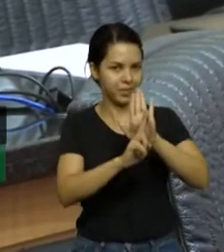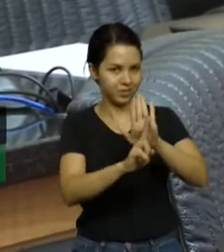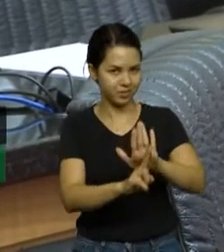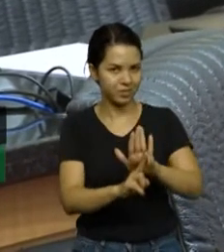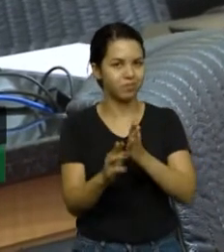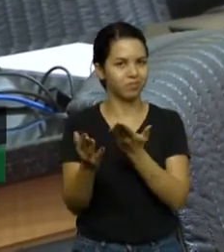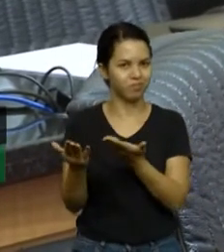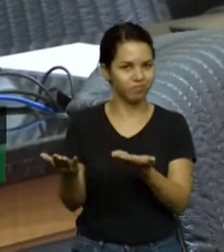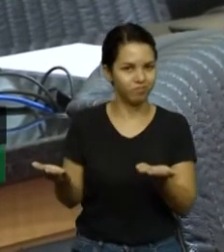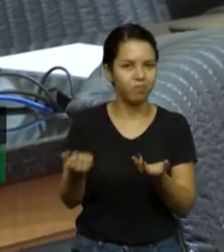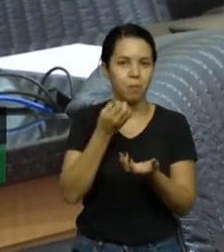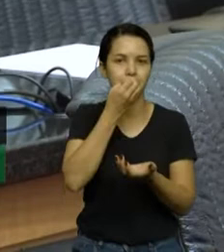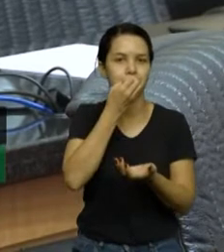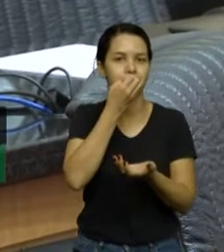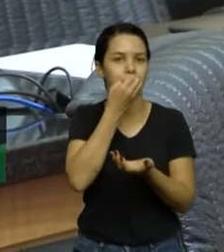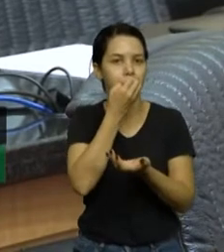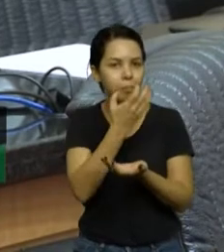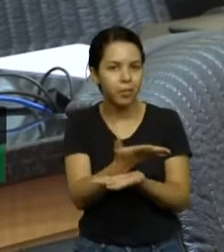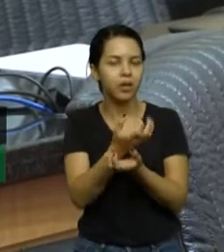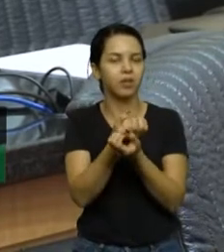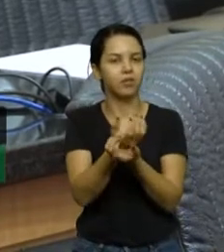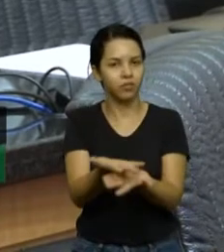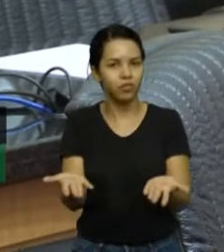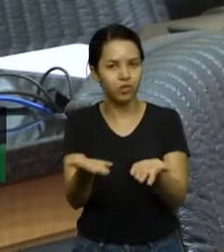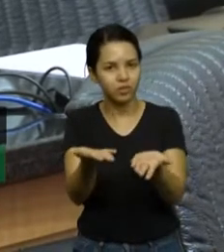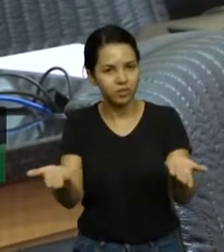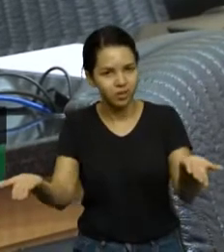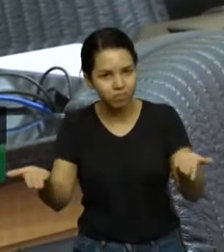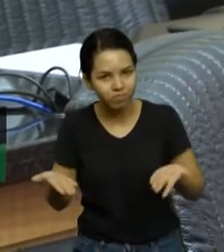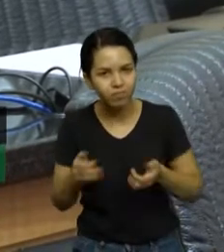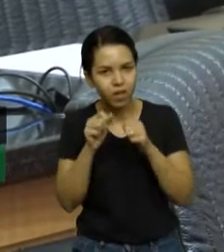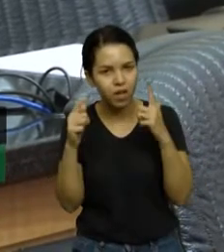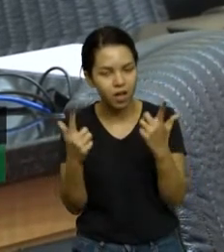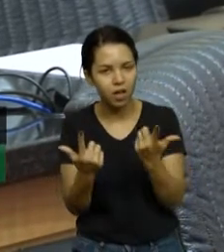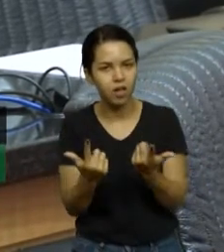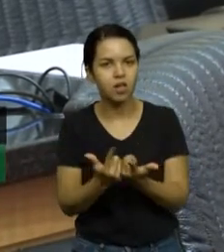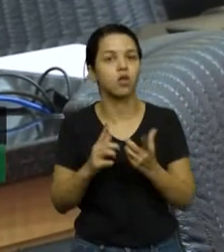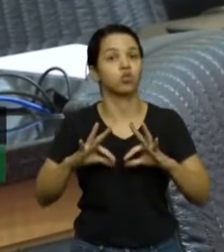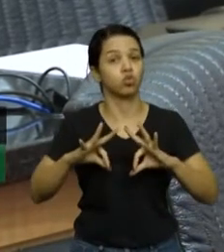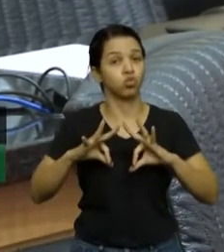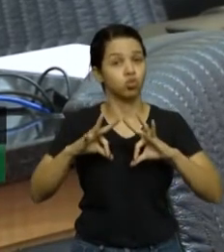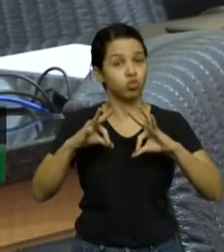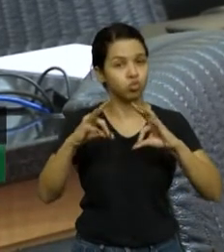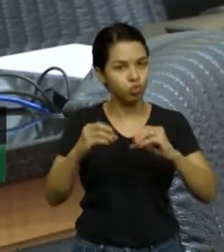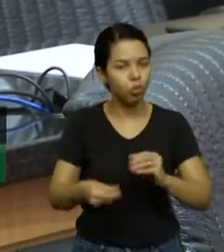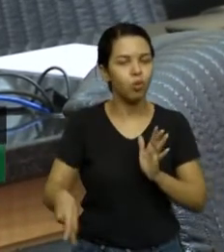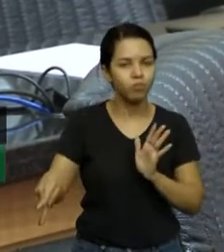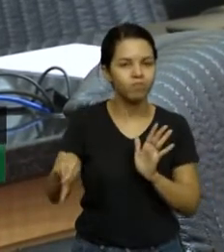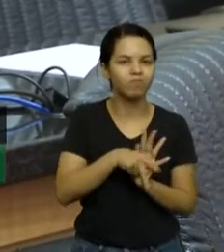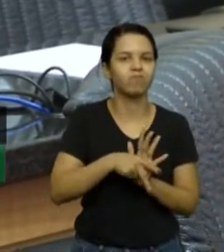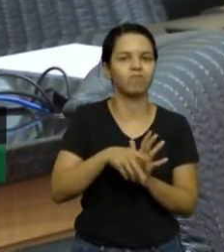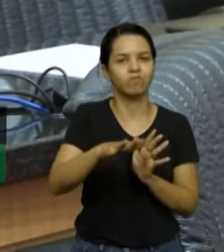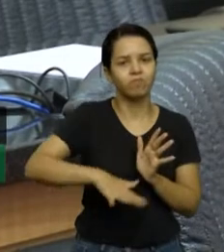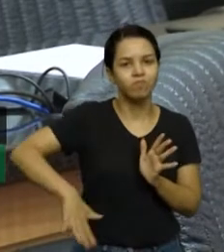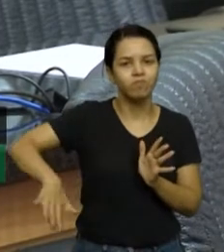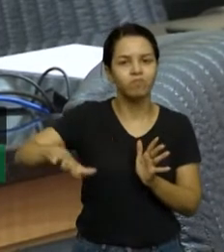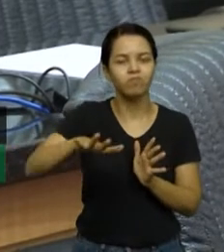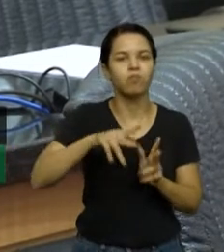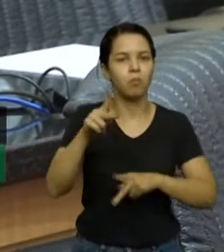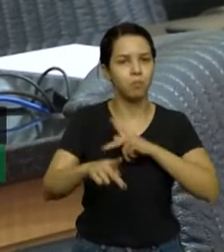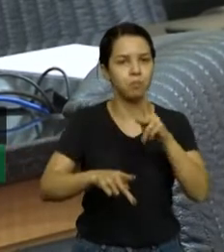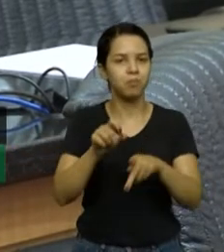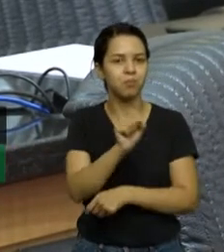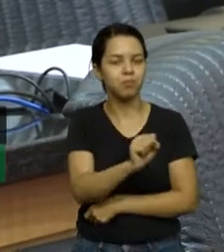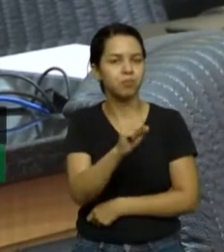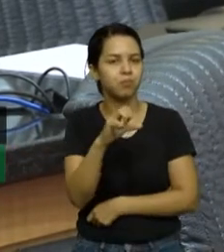sejam todos bem-vindos a essa casa que é de todos nós catarinenses, uma casa